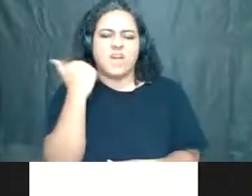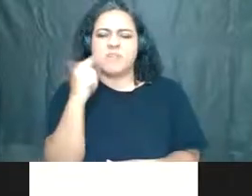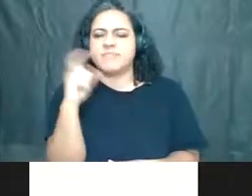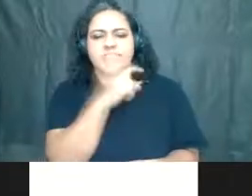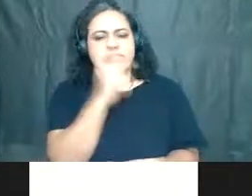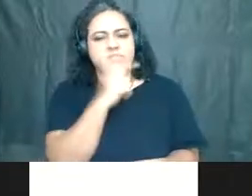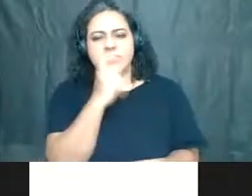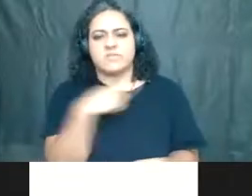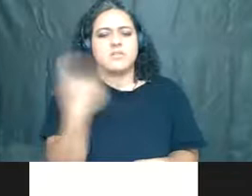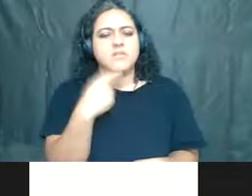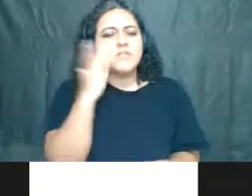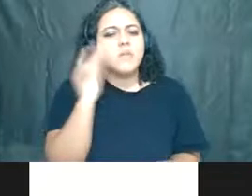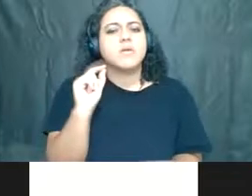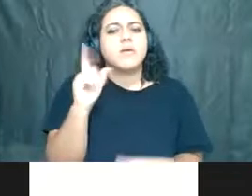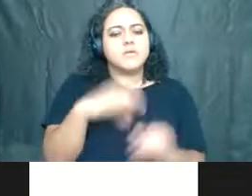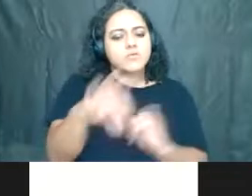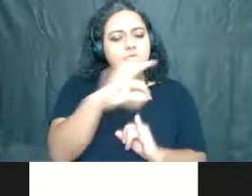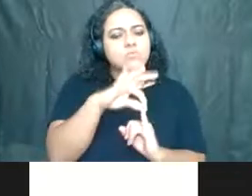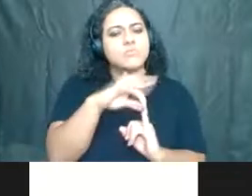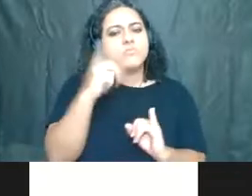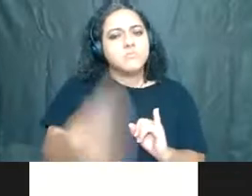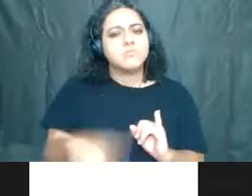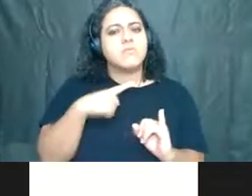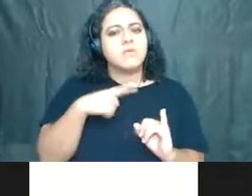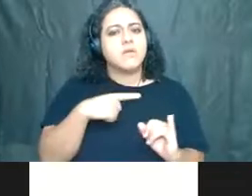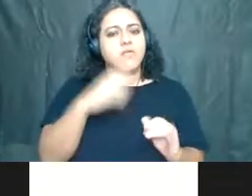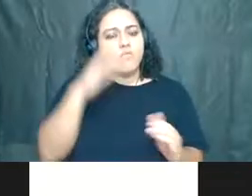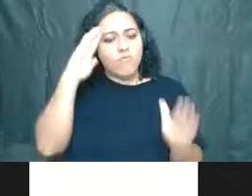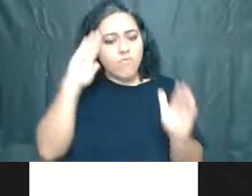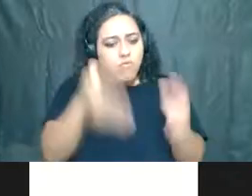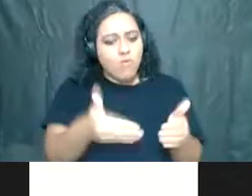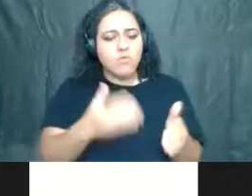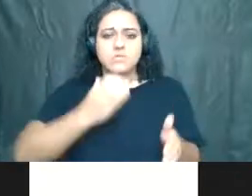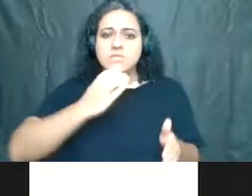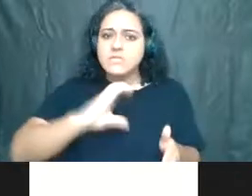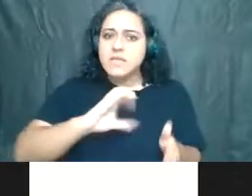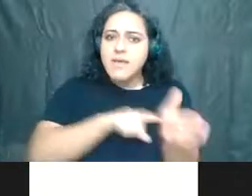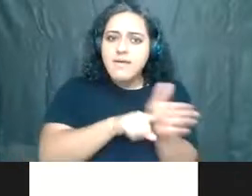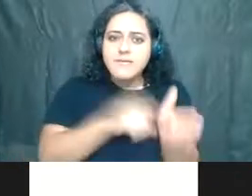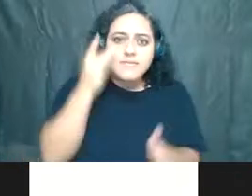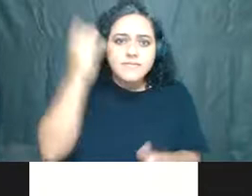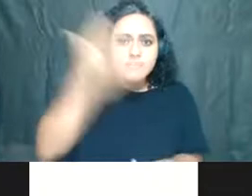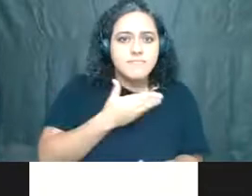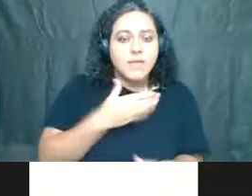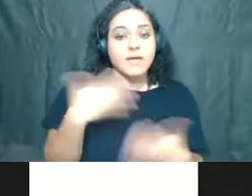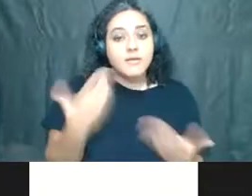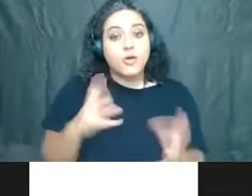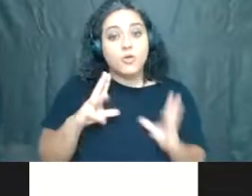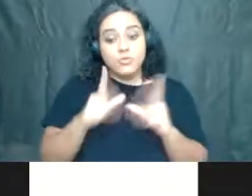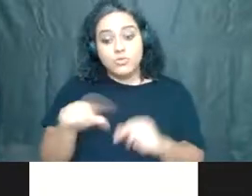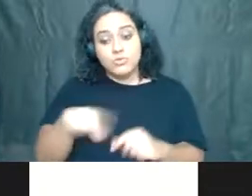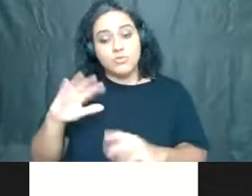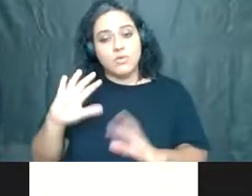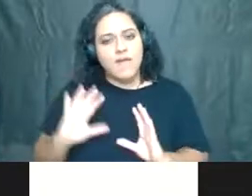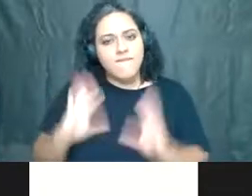instituição pautada no desenvolvimento científico, e eu vejo que com a FECINC e todos os outros esses eventos, e